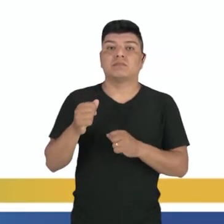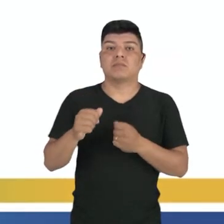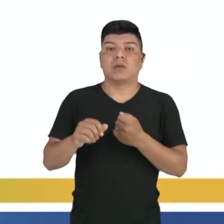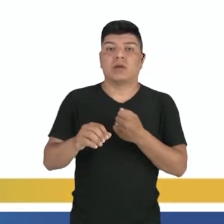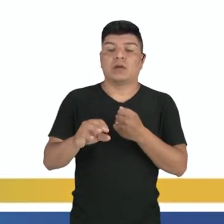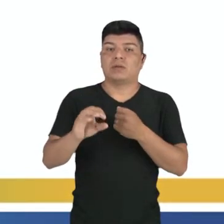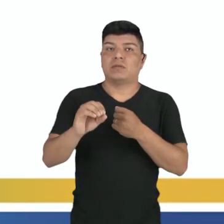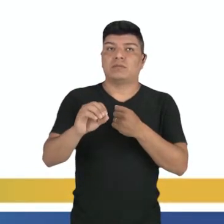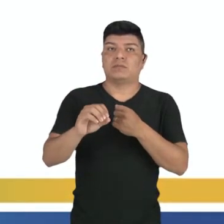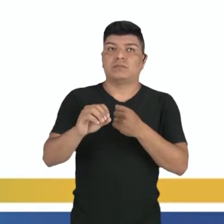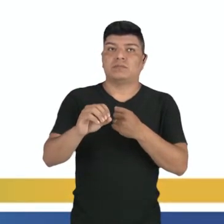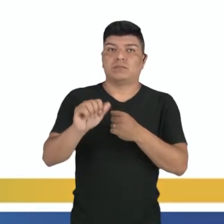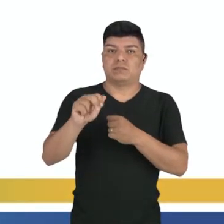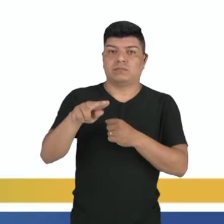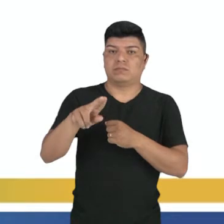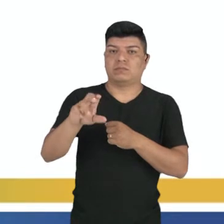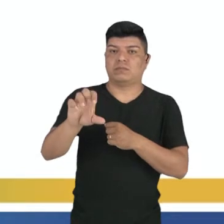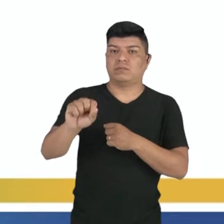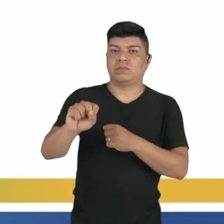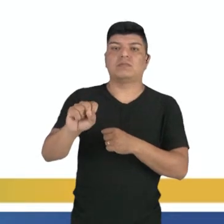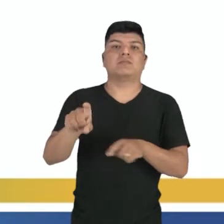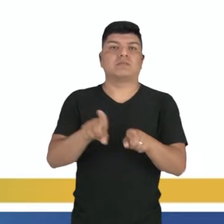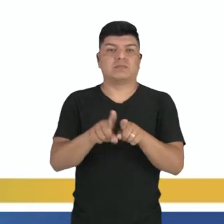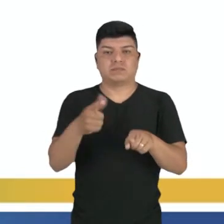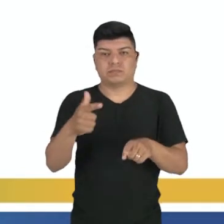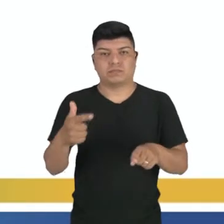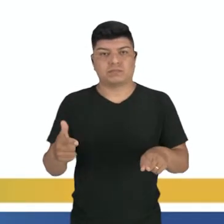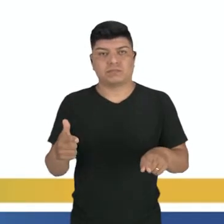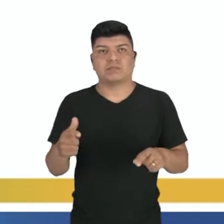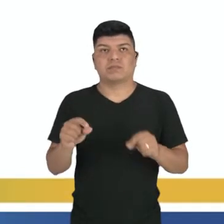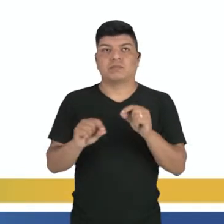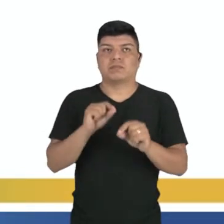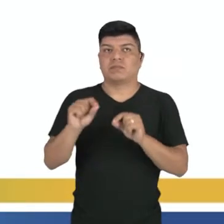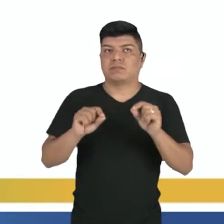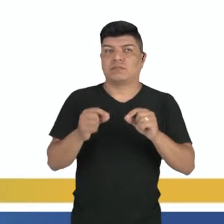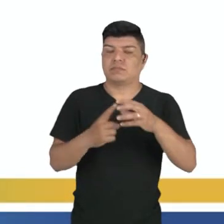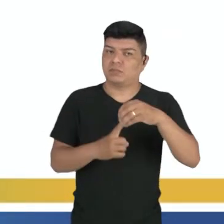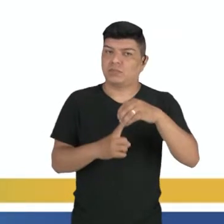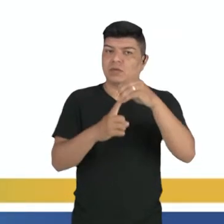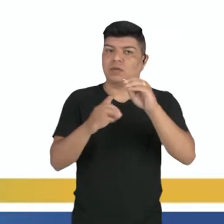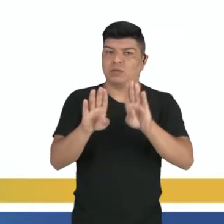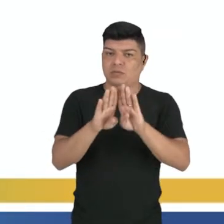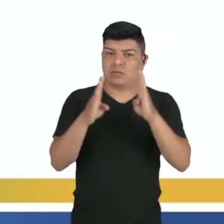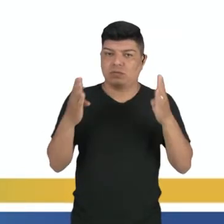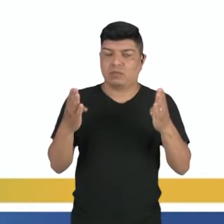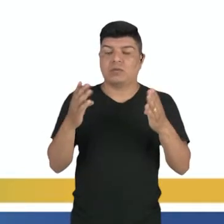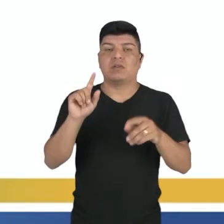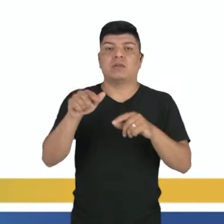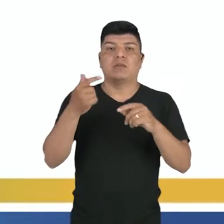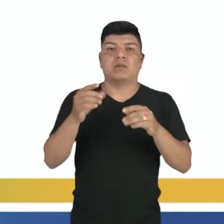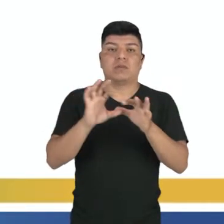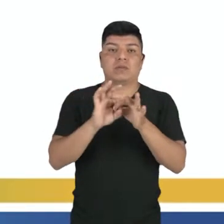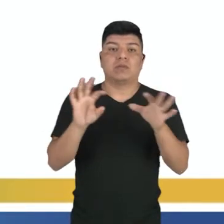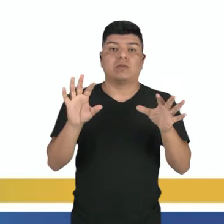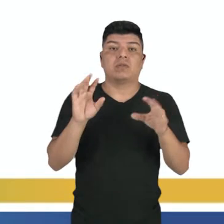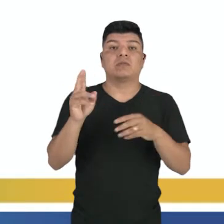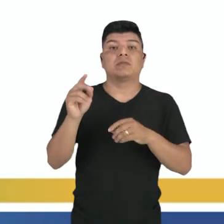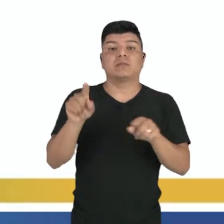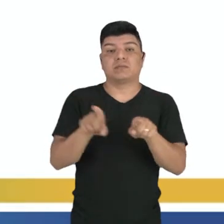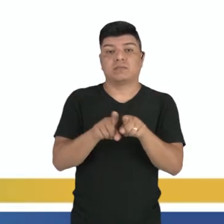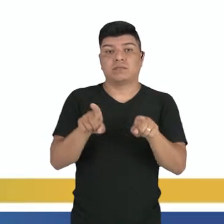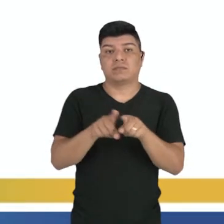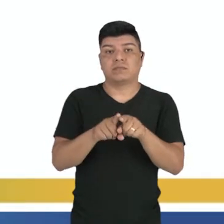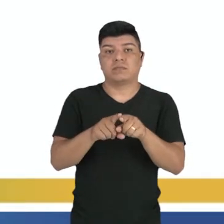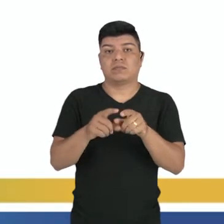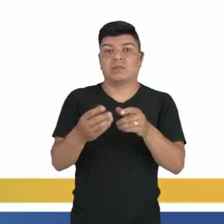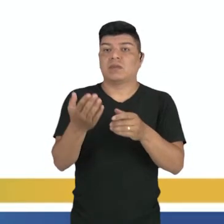digestivo ele vai ser constituído por uma cavidade que ela vai ser dotada de uma única abertura, e essa única abertura serve tanto para